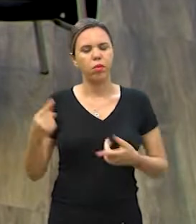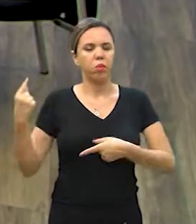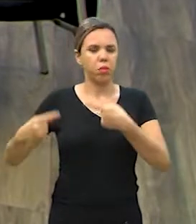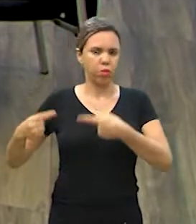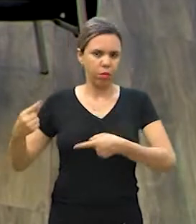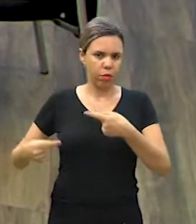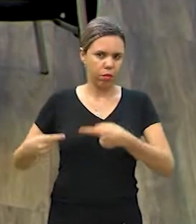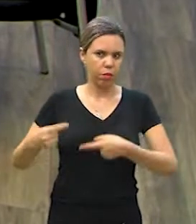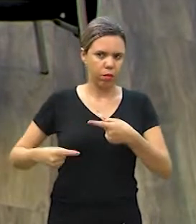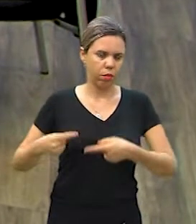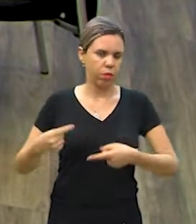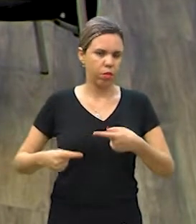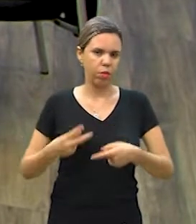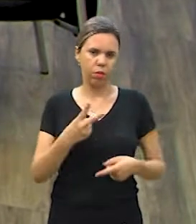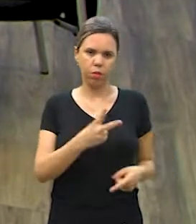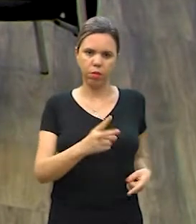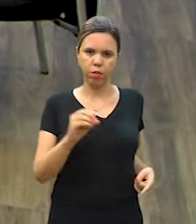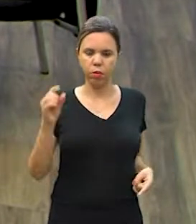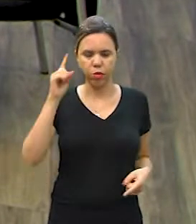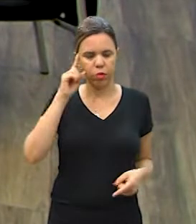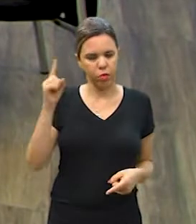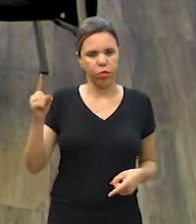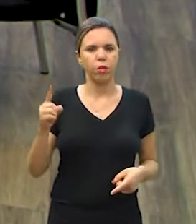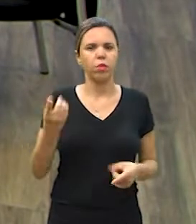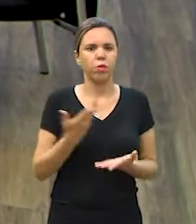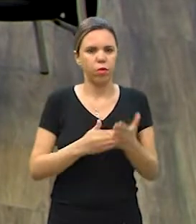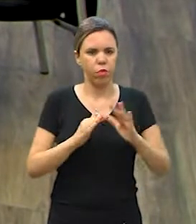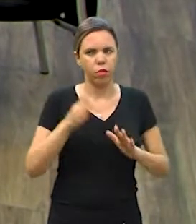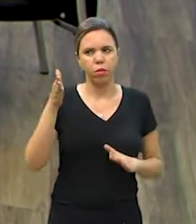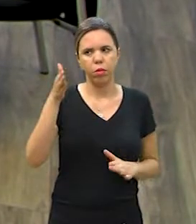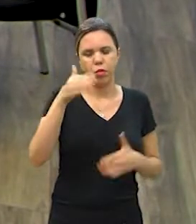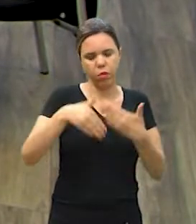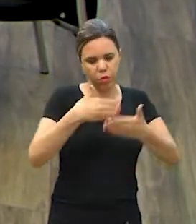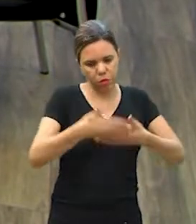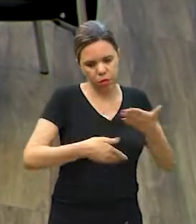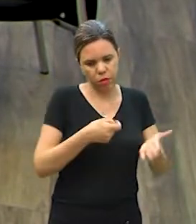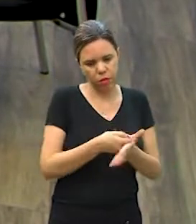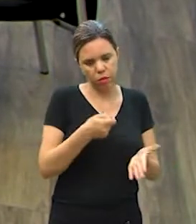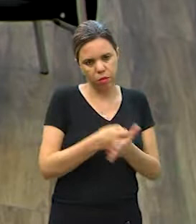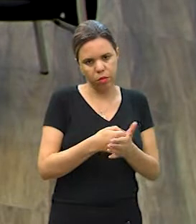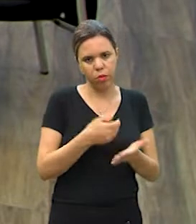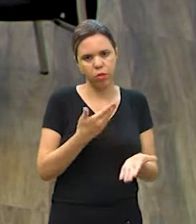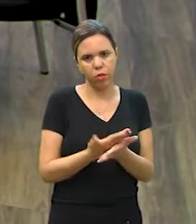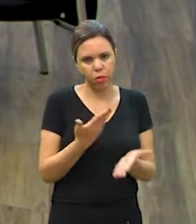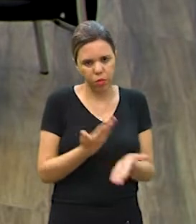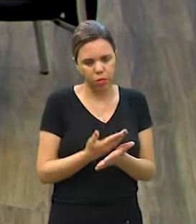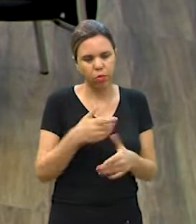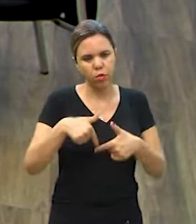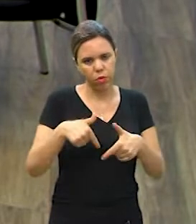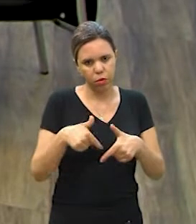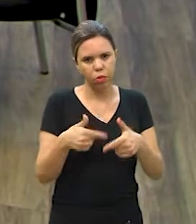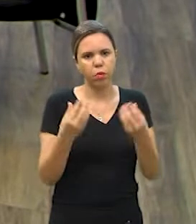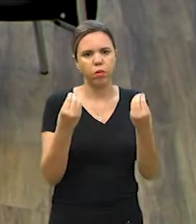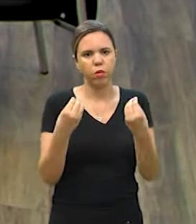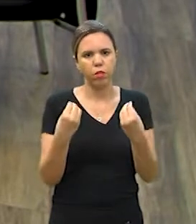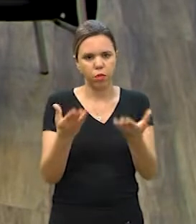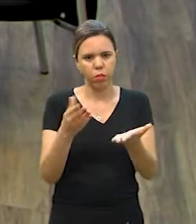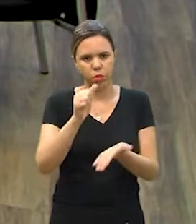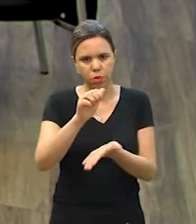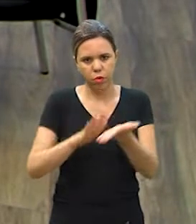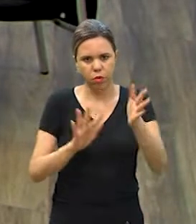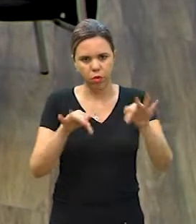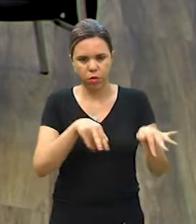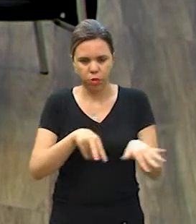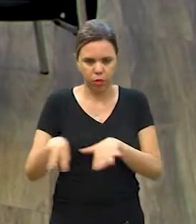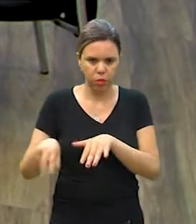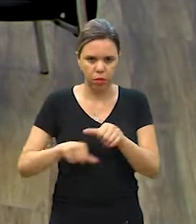sempre discutido, dos 200 dias letivos que são obrigados e às vezes precisa colocar uma atividade no